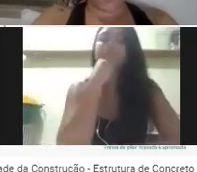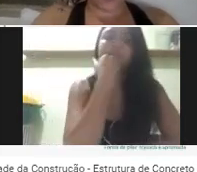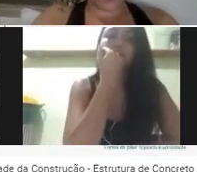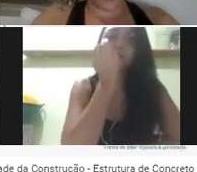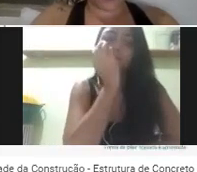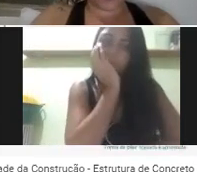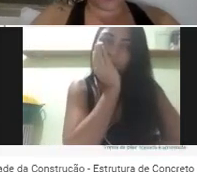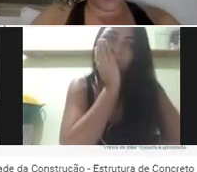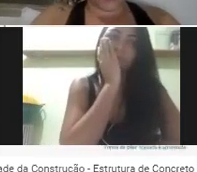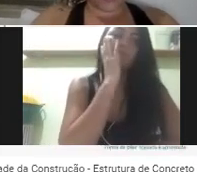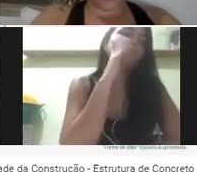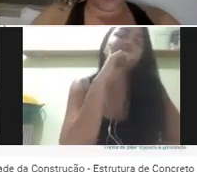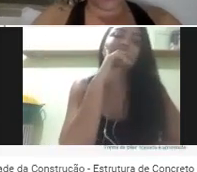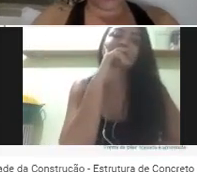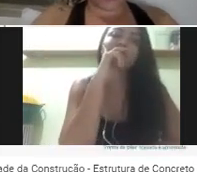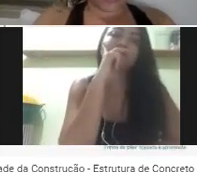Superfície.